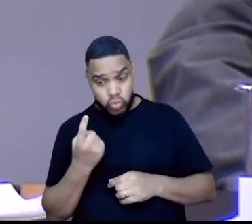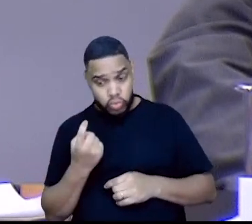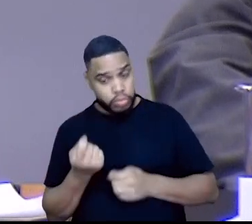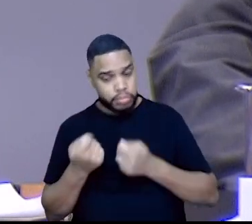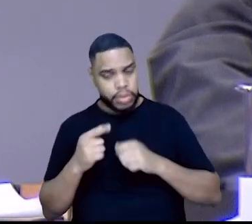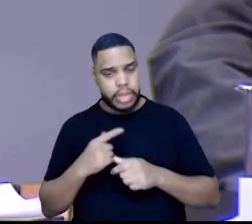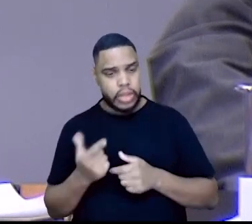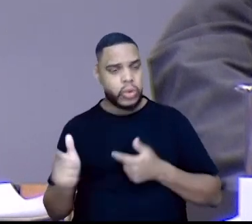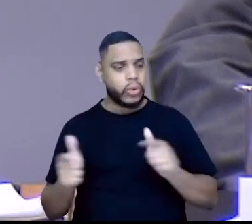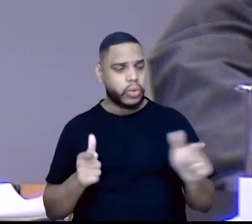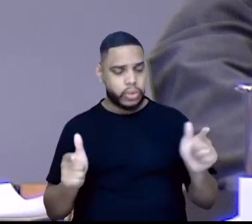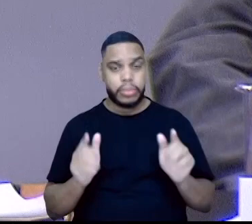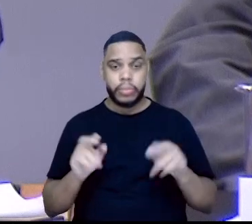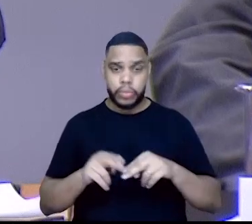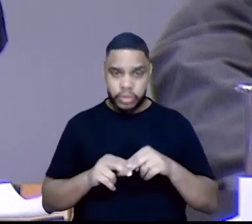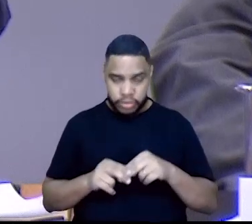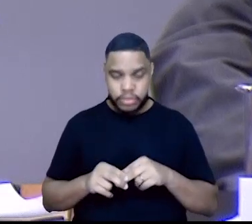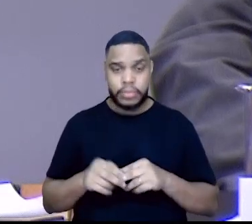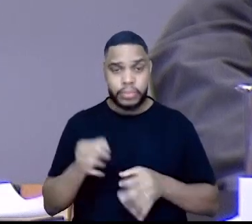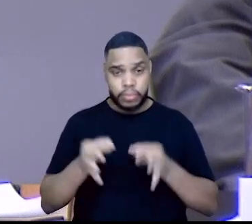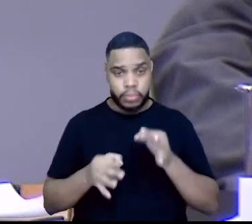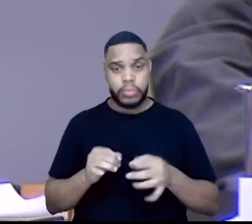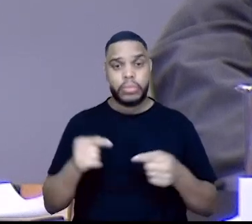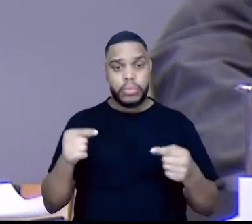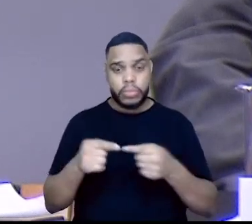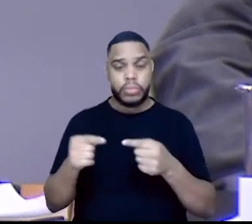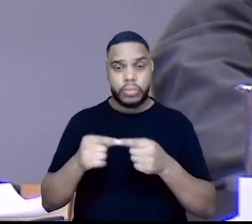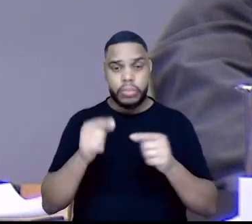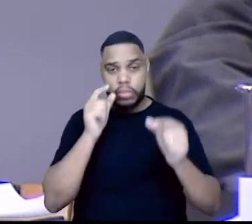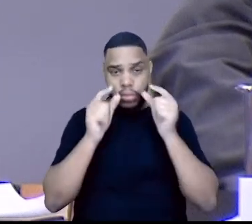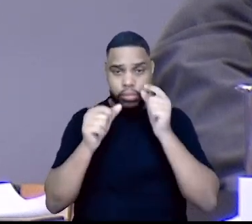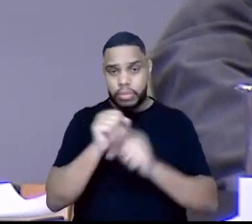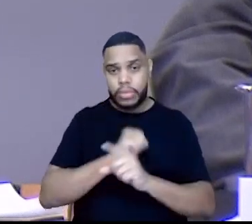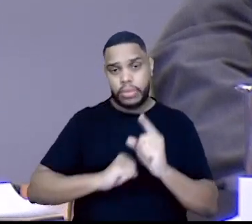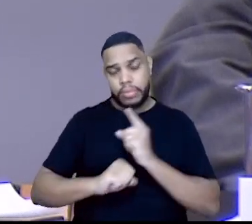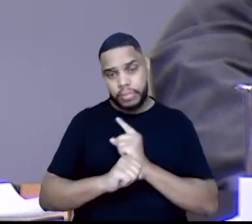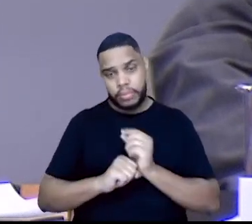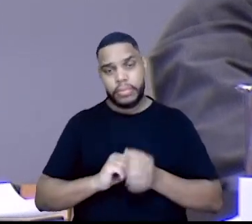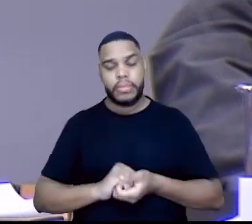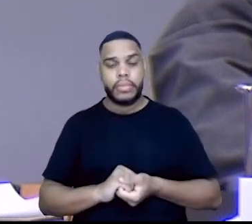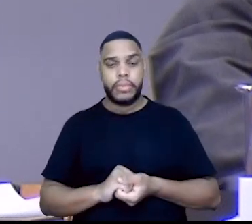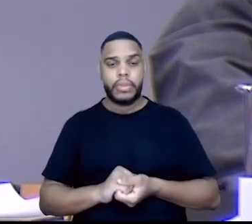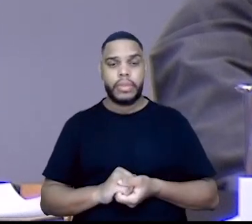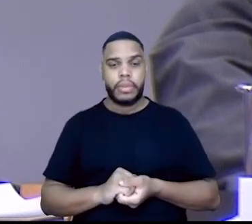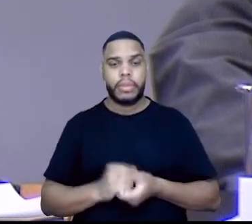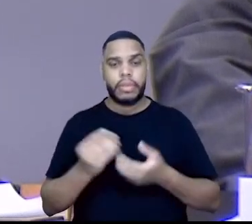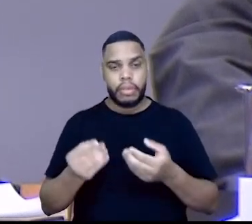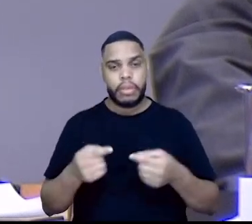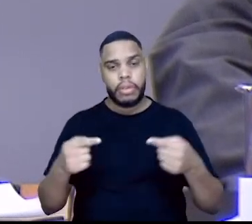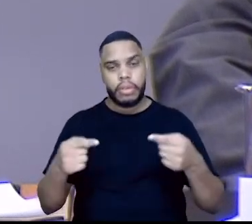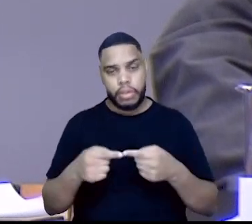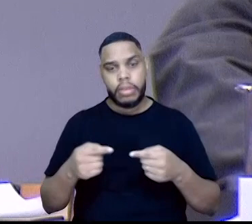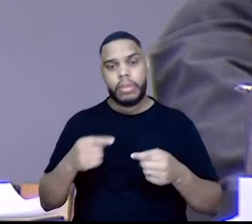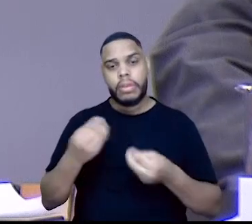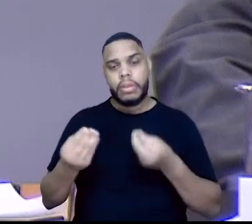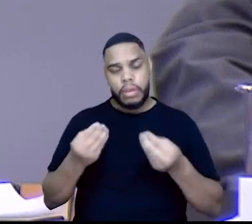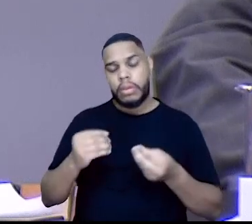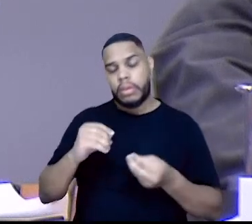o juiz deve escolher a solução que melhor atenda aos interesses da sociedade, em geral. Essa é a dimensão